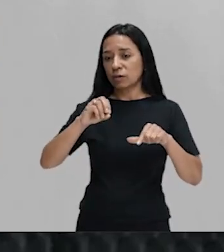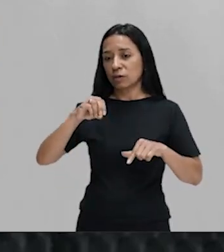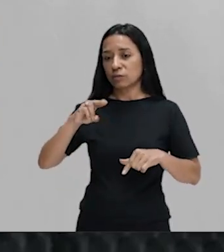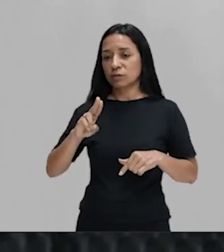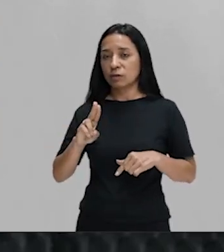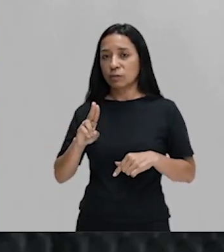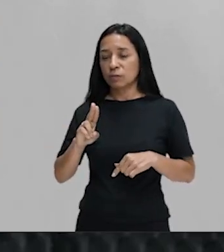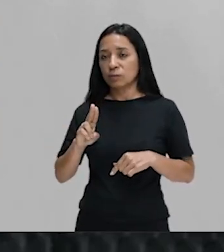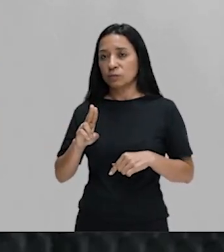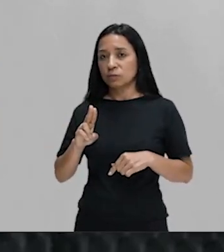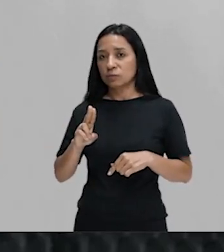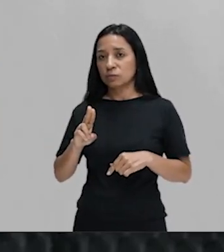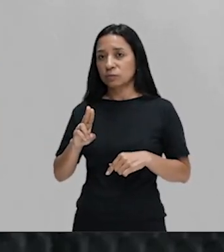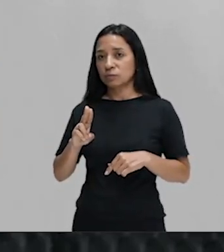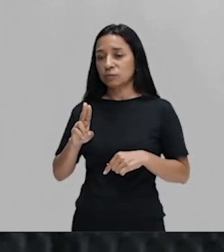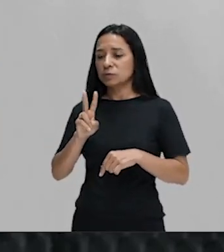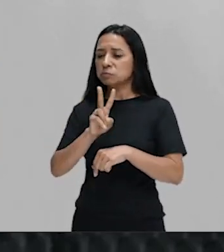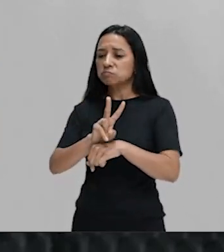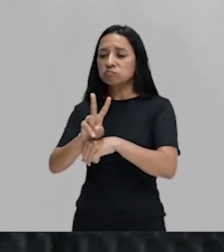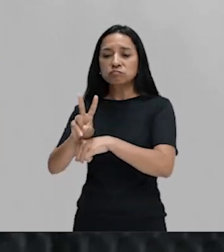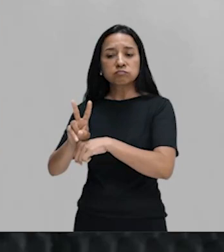vez, nenhuma inspeção